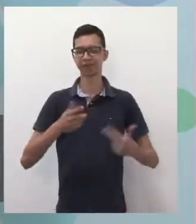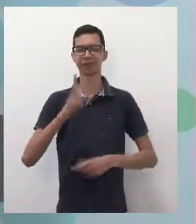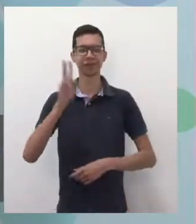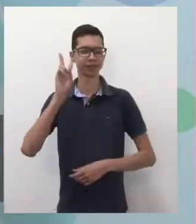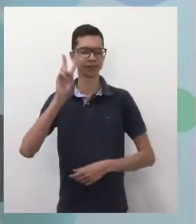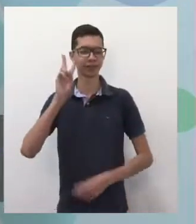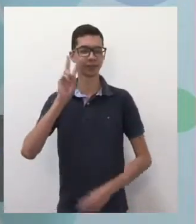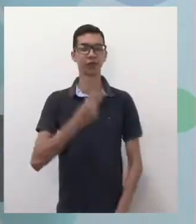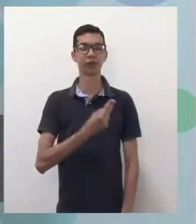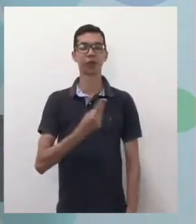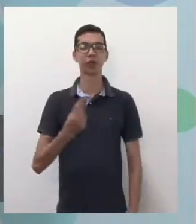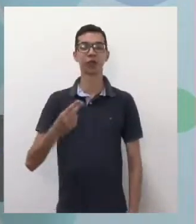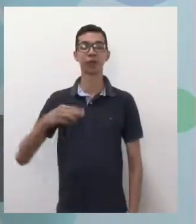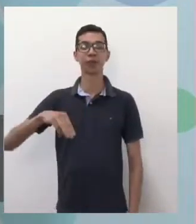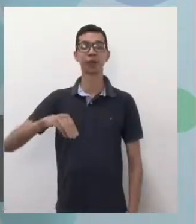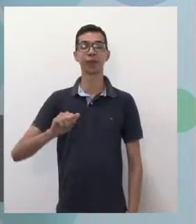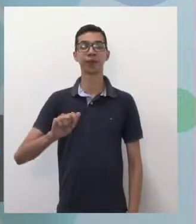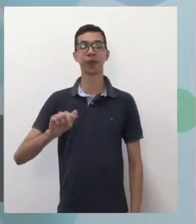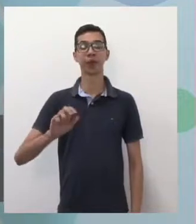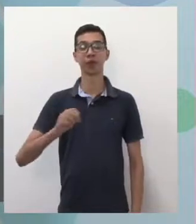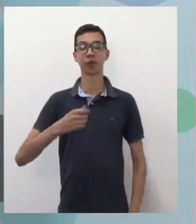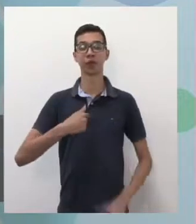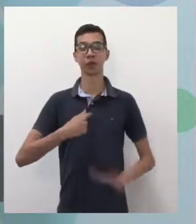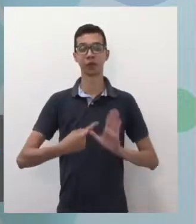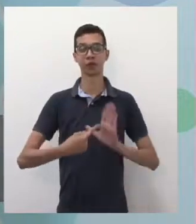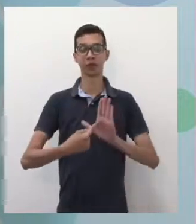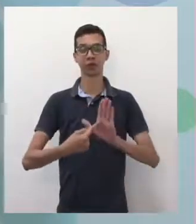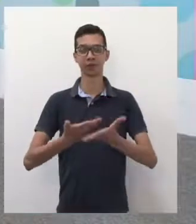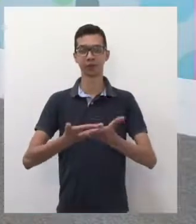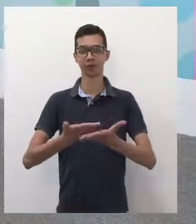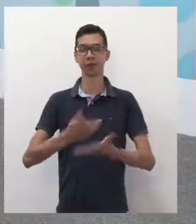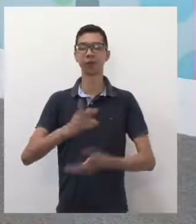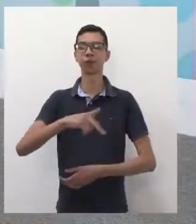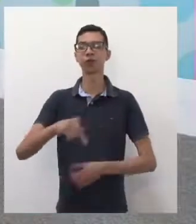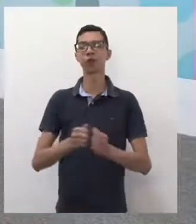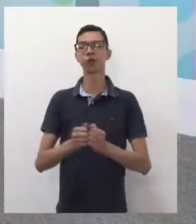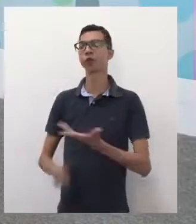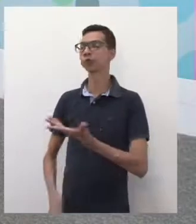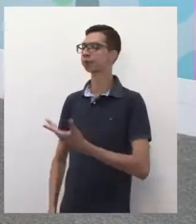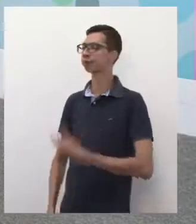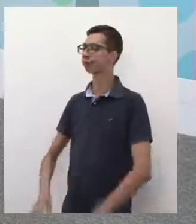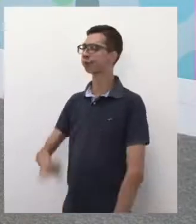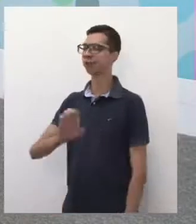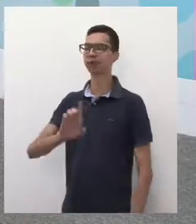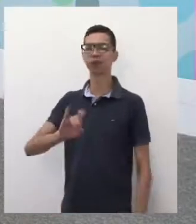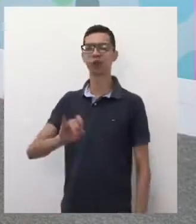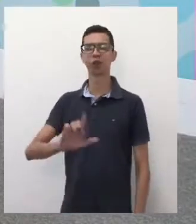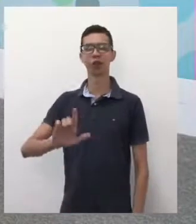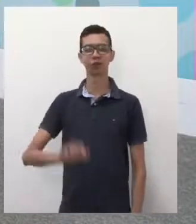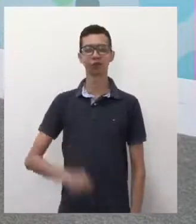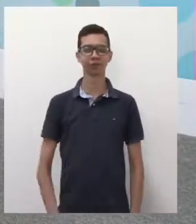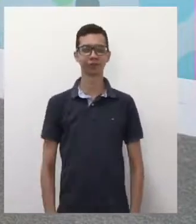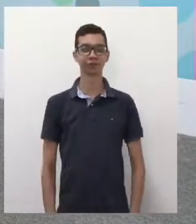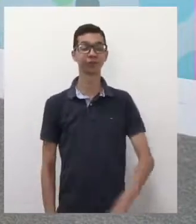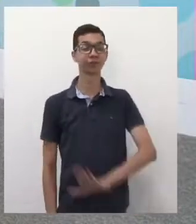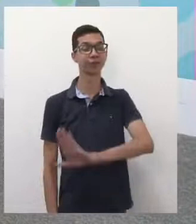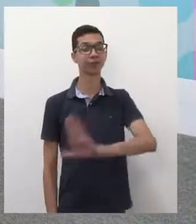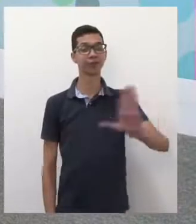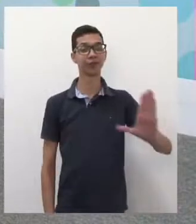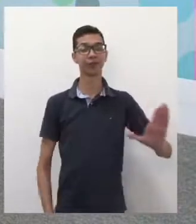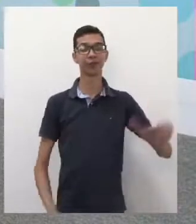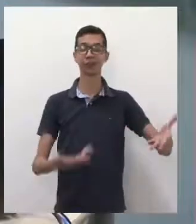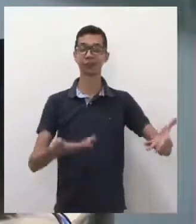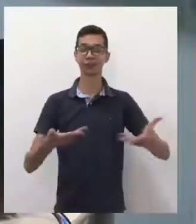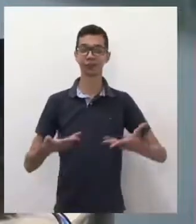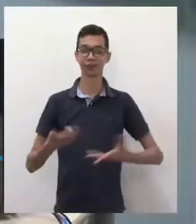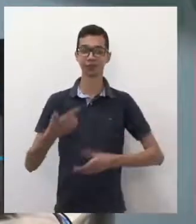sou o professor Magno, estou aqui para apresentar a aula e ao meu lado está aqui o professor Edjoel. Olá, sejam todos muito bem-vindos a mais uma